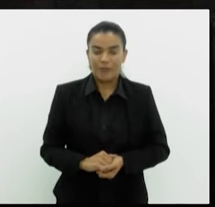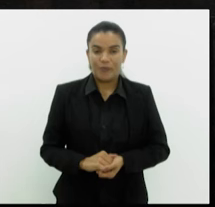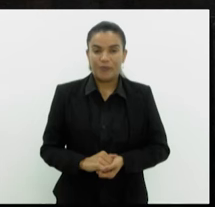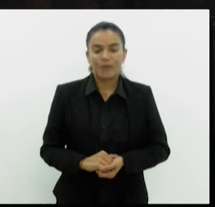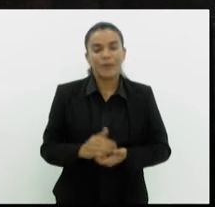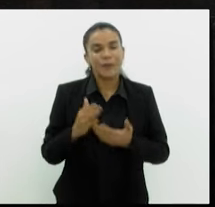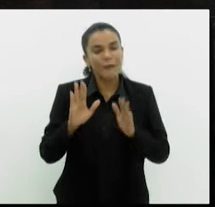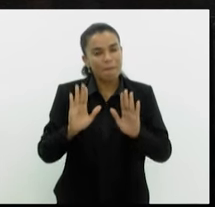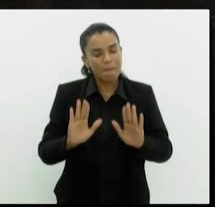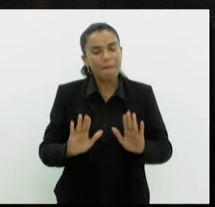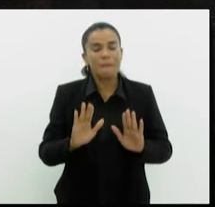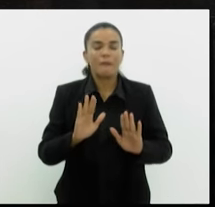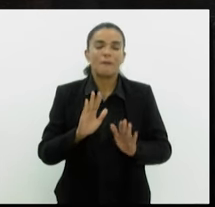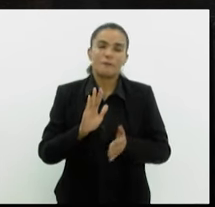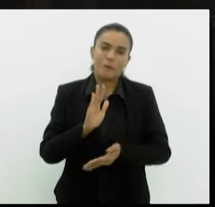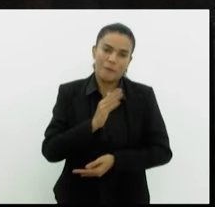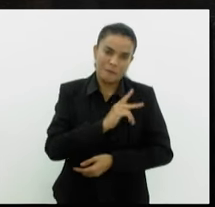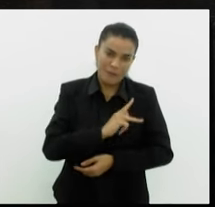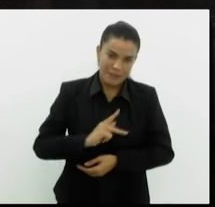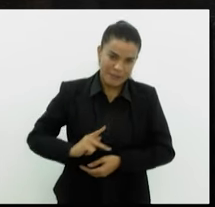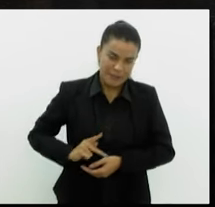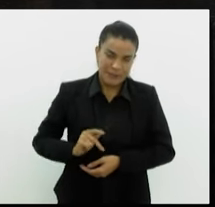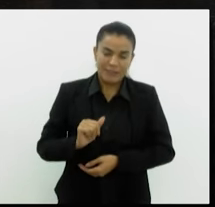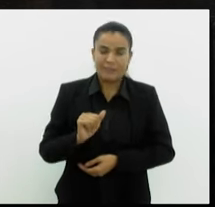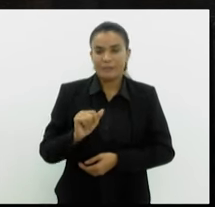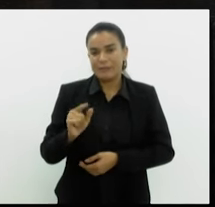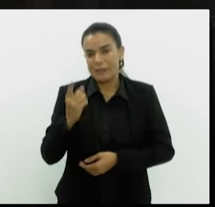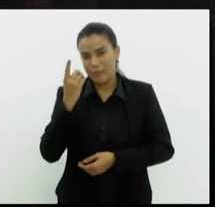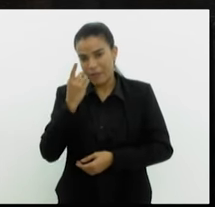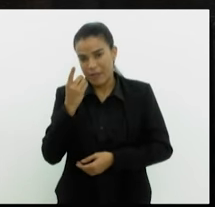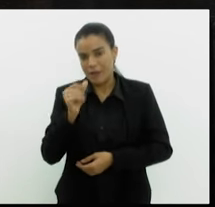Senhor presidente, deputado Átila Nunes,